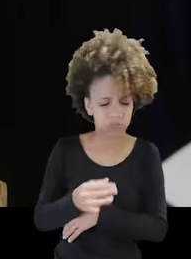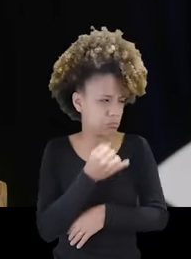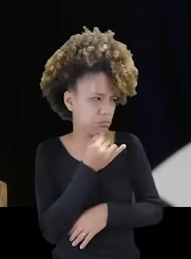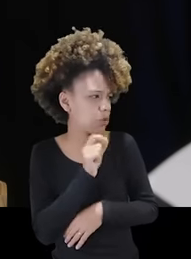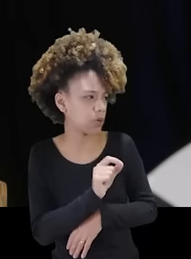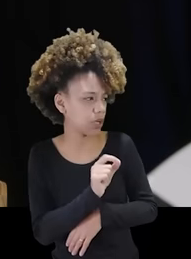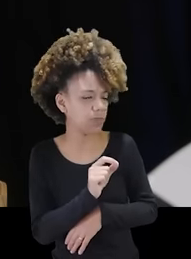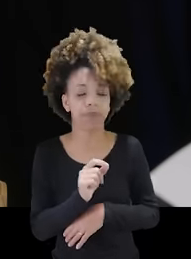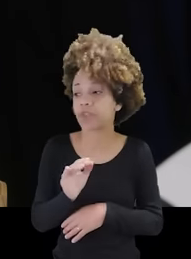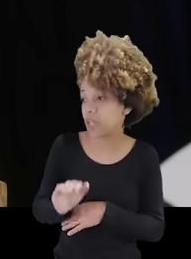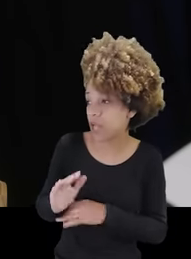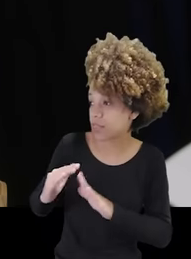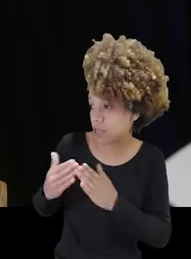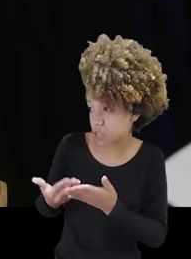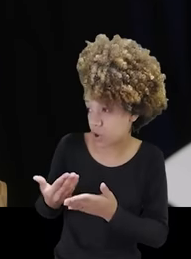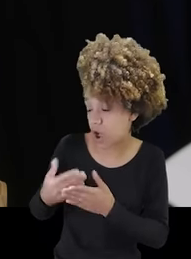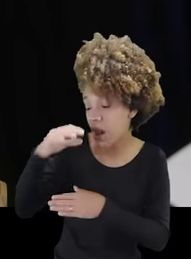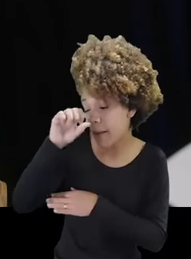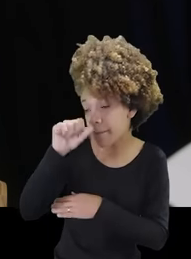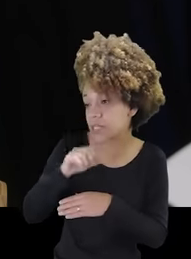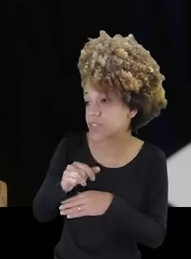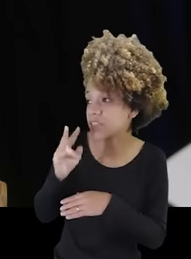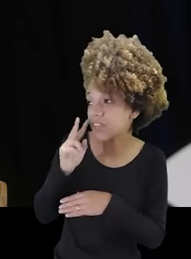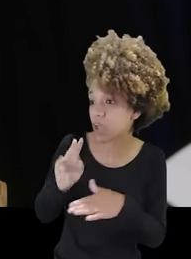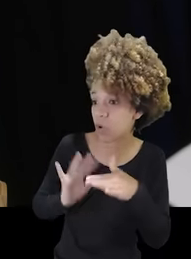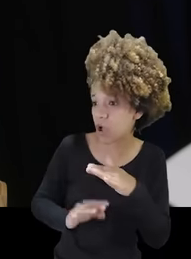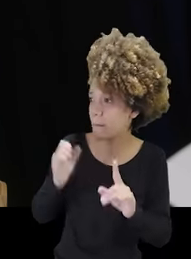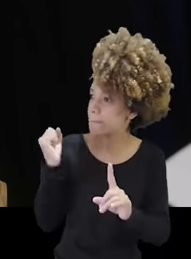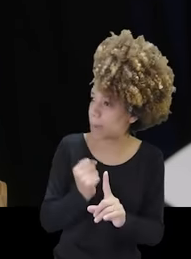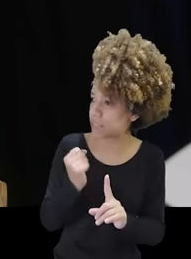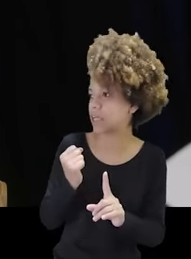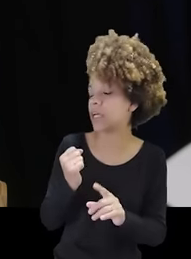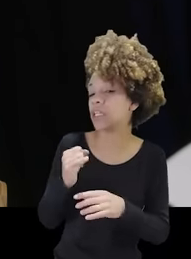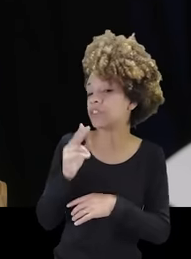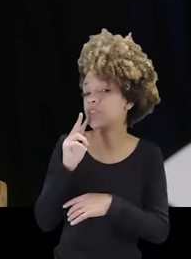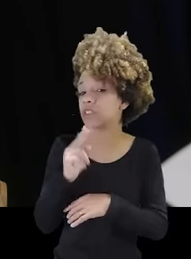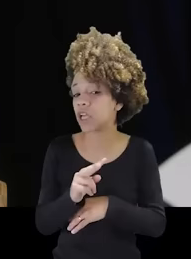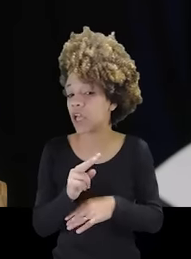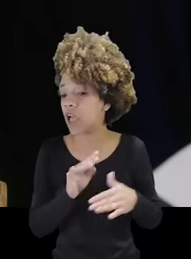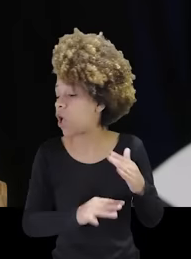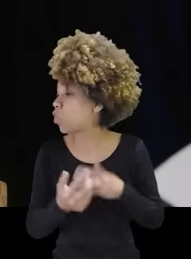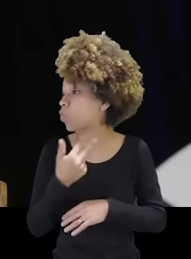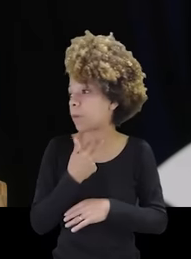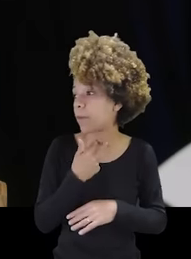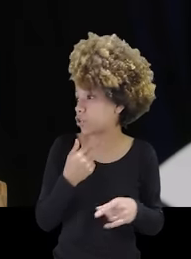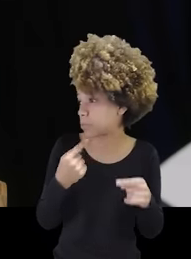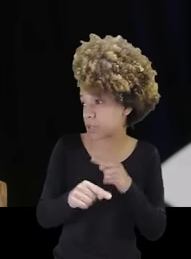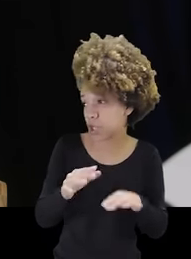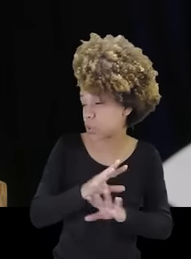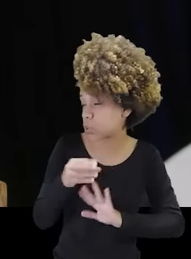que quando ela era criança na escolinha aprendeu que Ah se você veio estrangeiro mata se você estrangeiro não pode